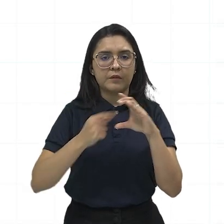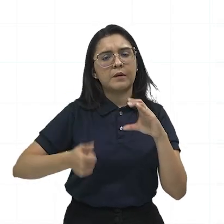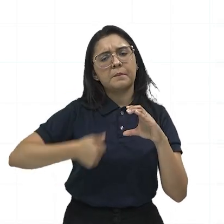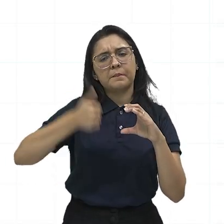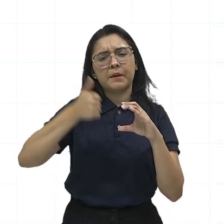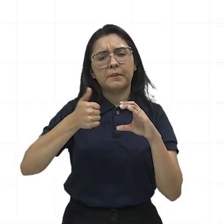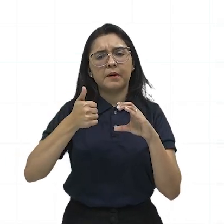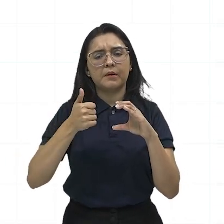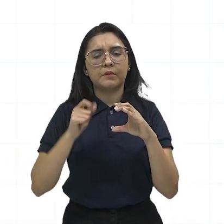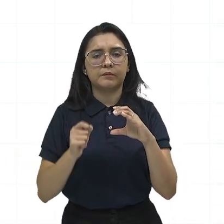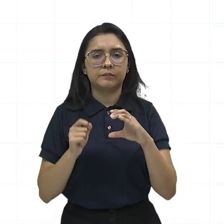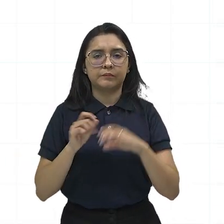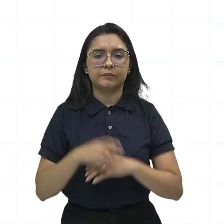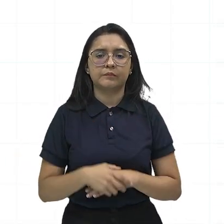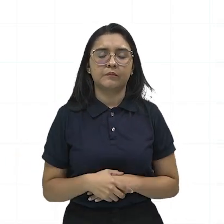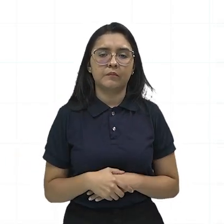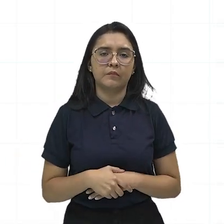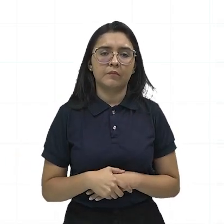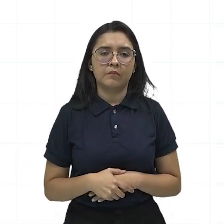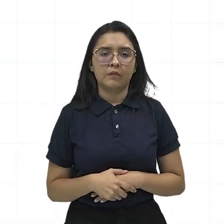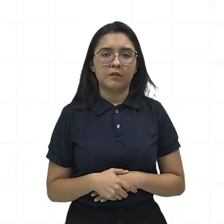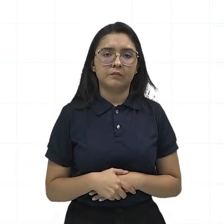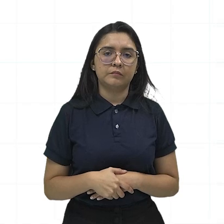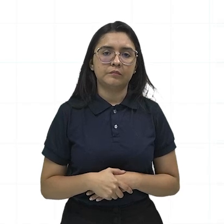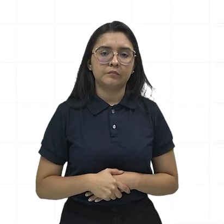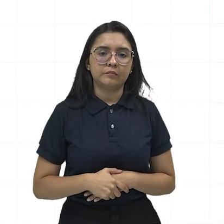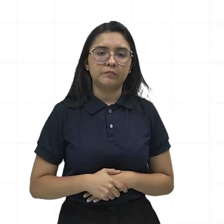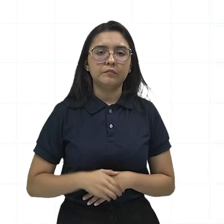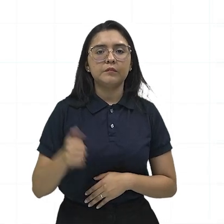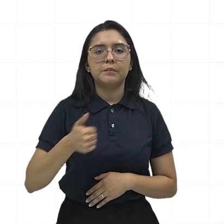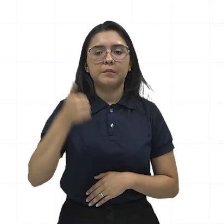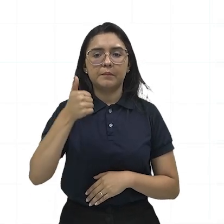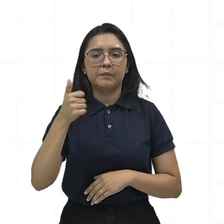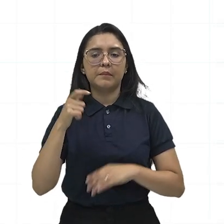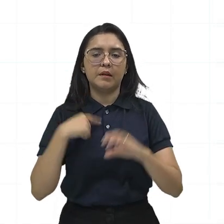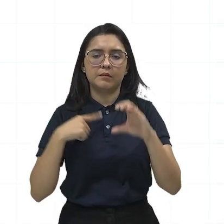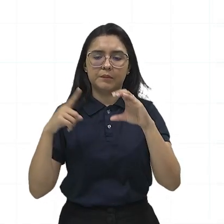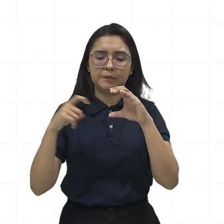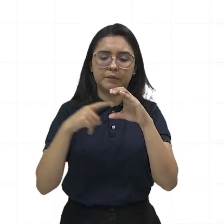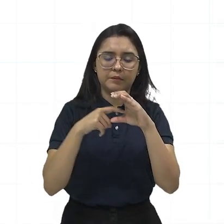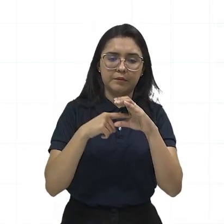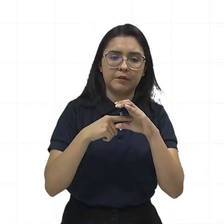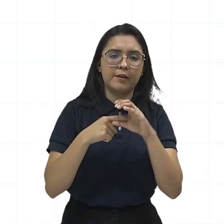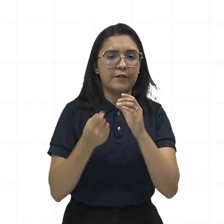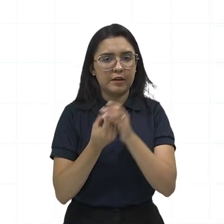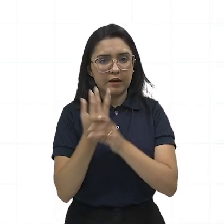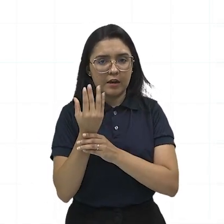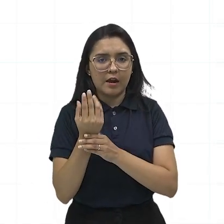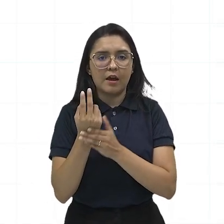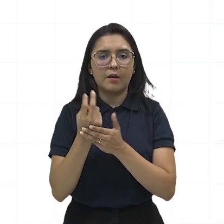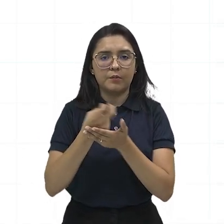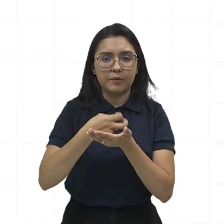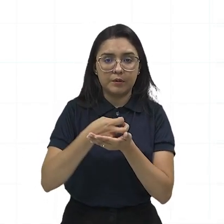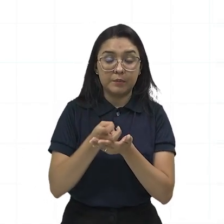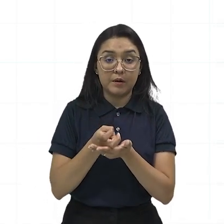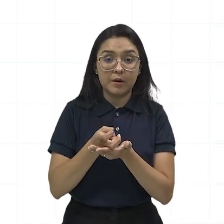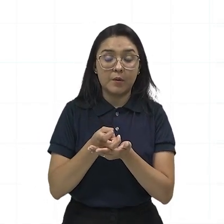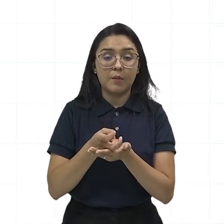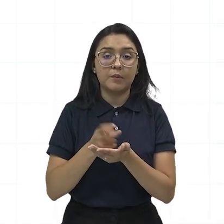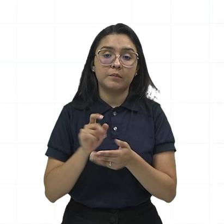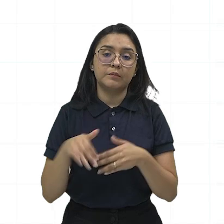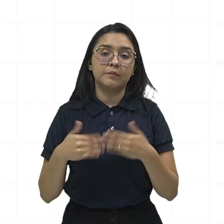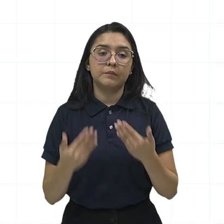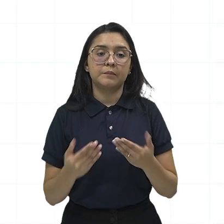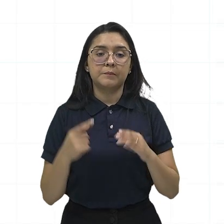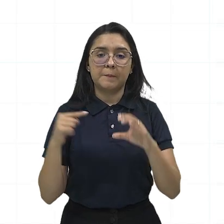primeiro, não vamos dizer indivíduo propriamente dito, mas dessa primeira estrutura que vai formar o indivíduo, né,